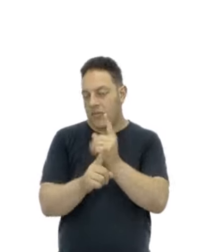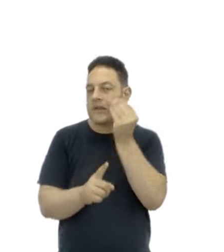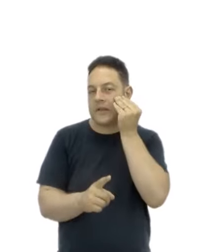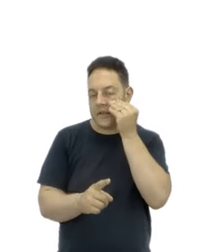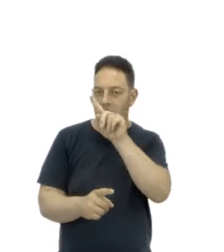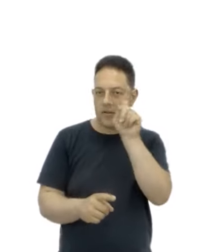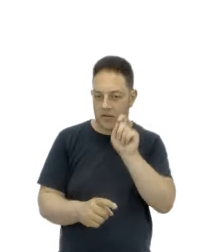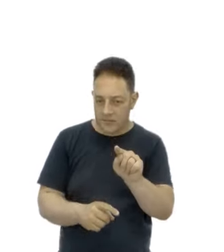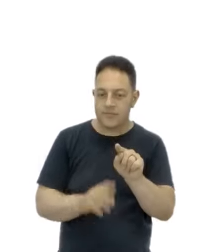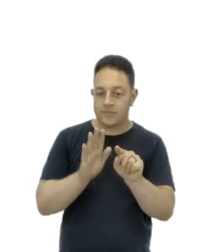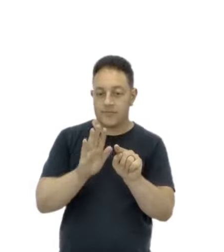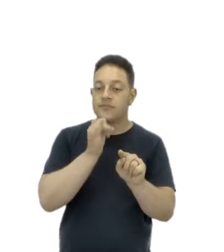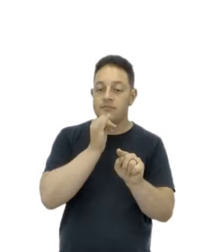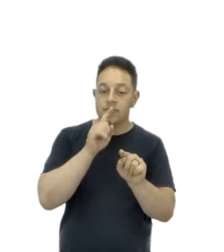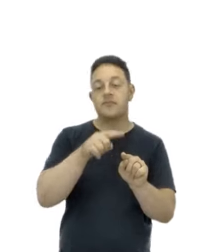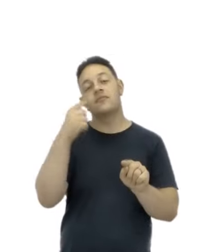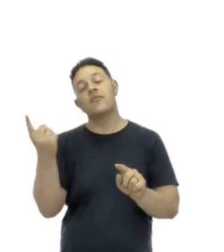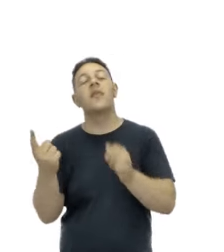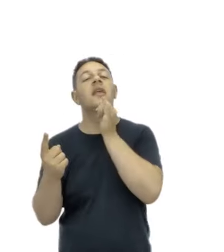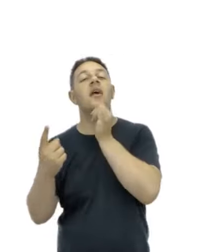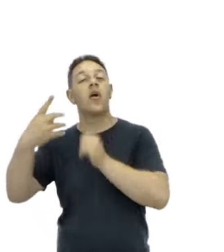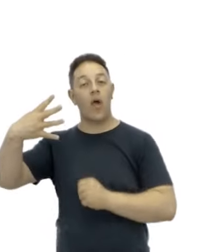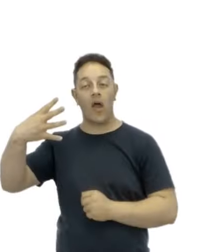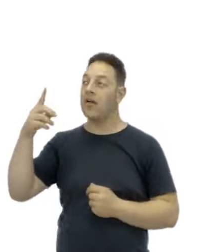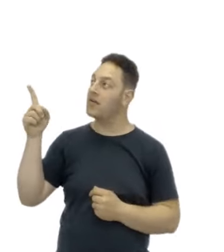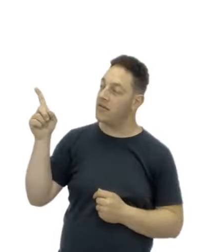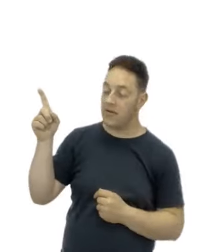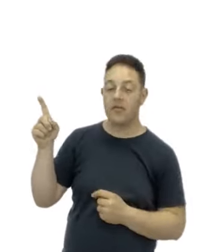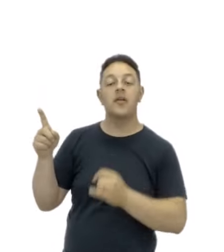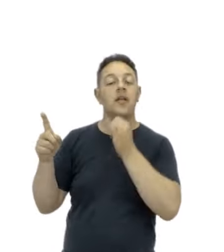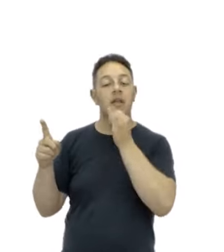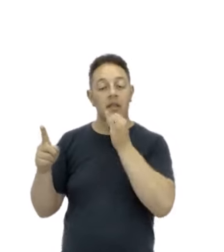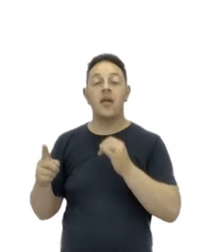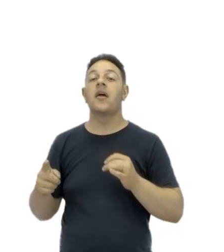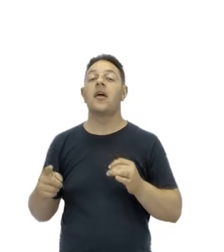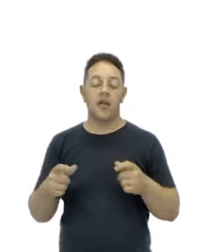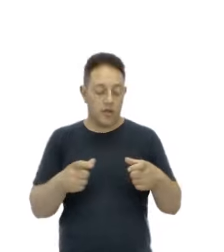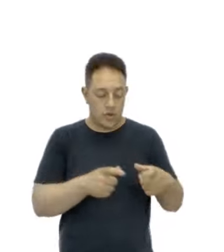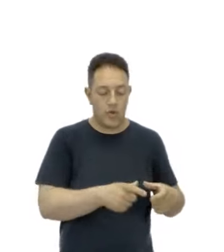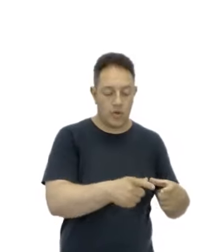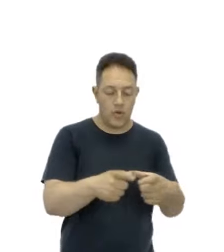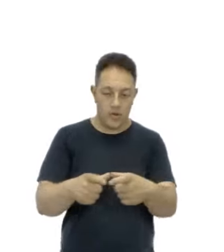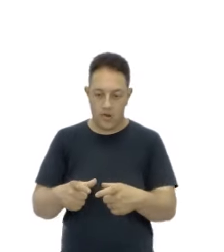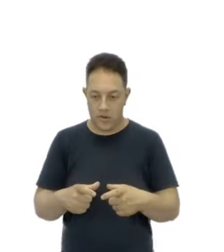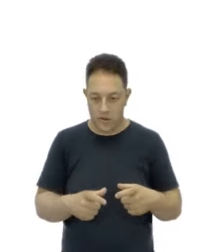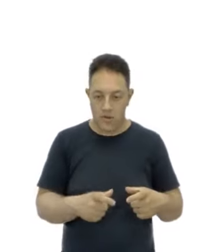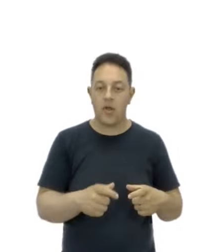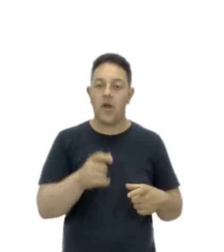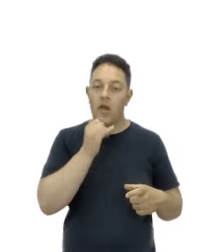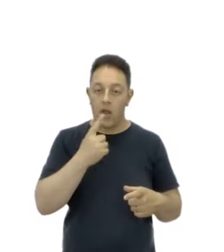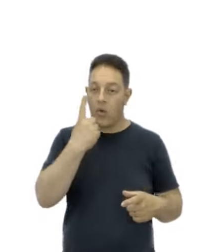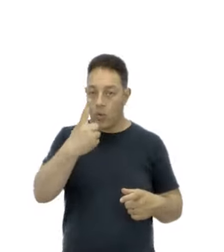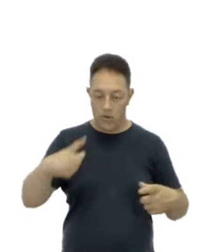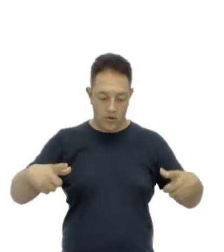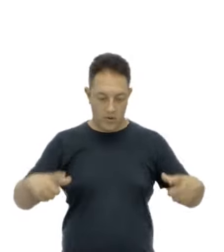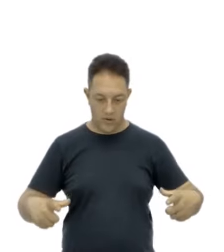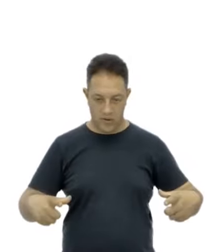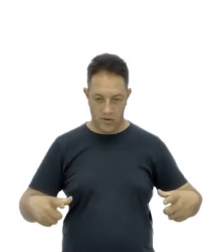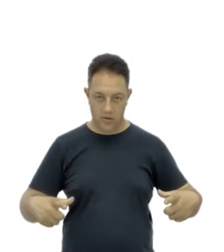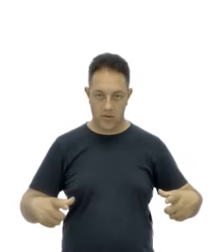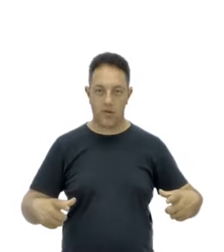incógnita. Né? Então, na situação 2, queremos descobrir quantas tortinhas tem em um prato. Se há